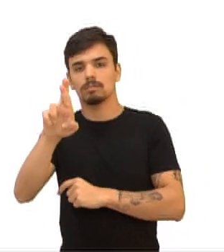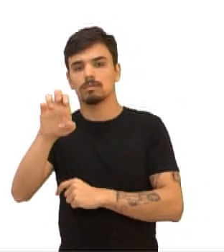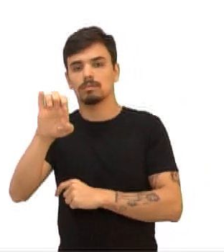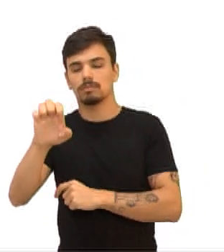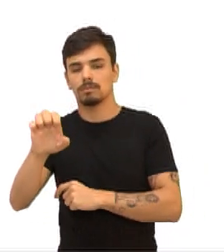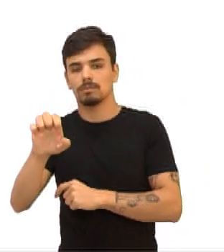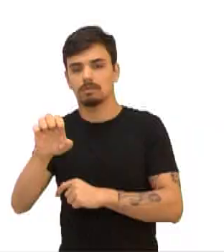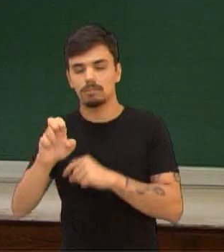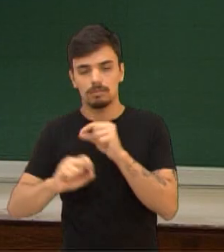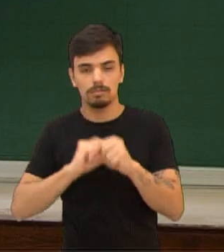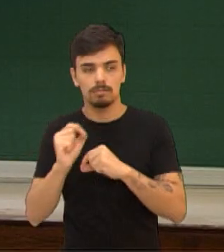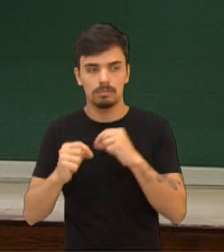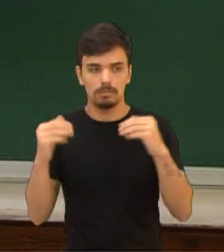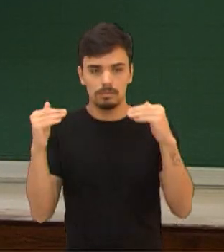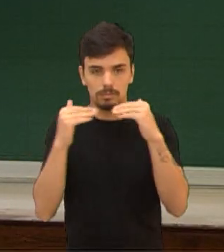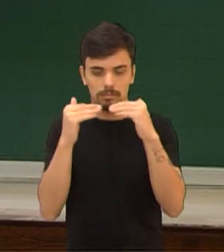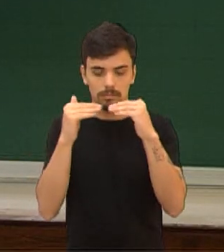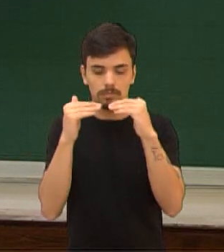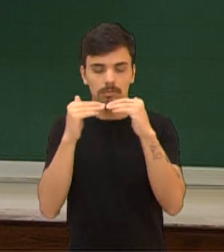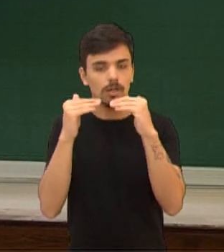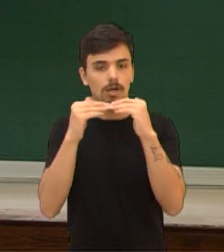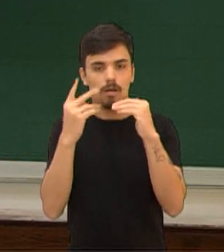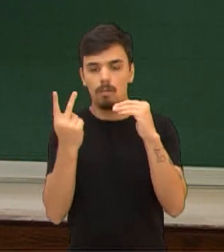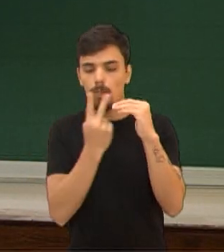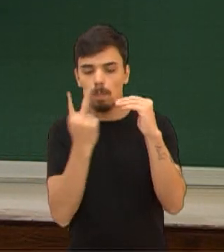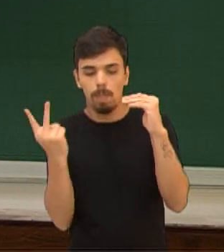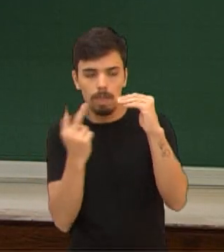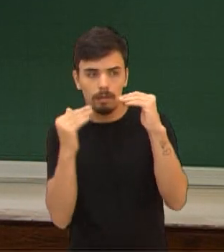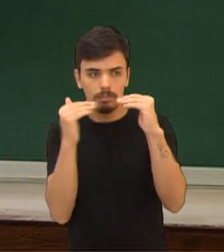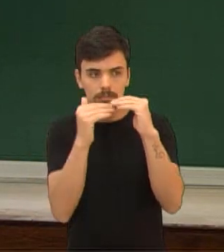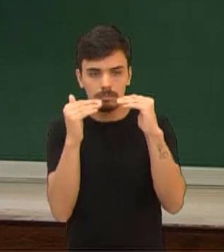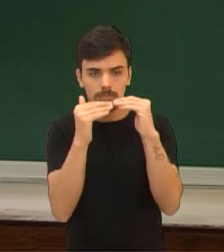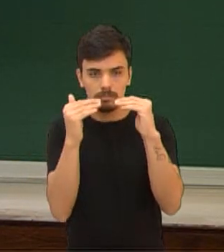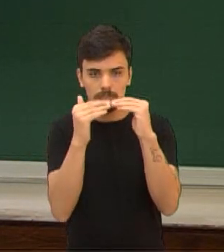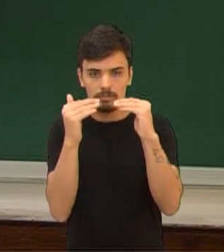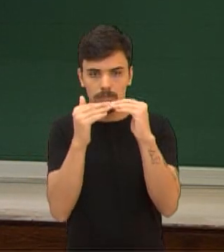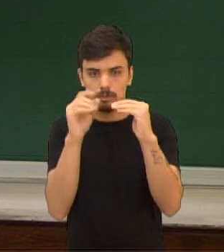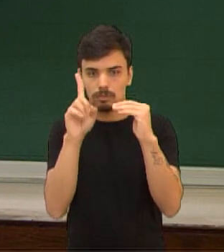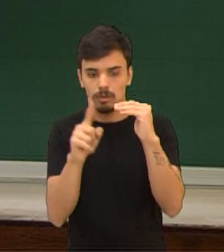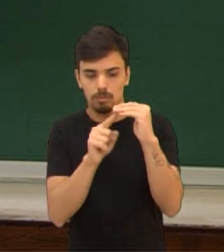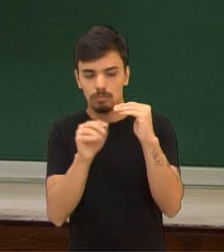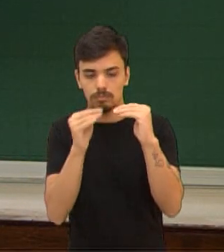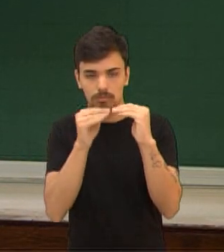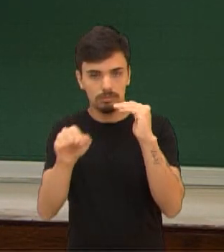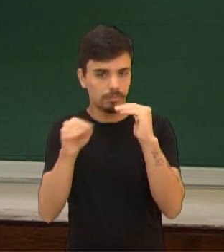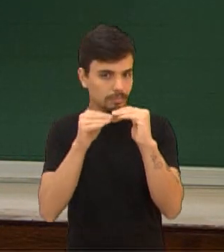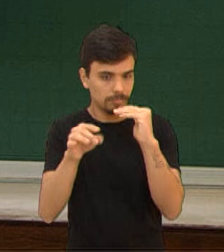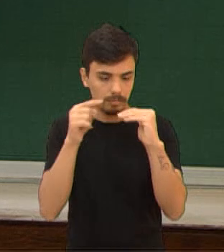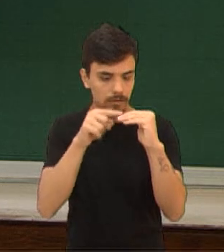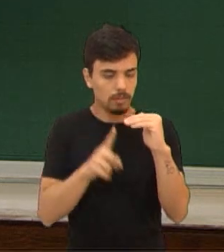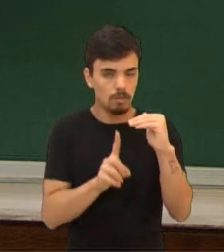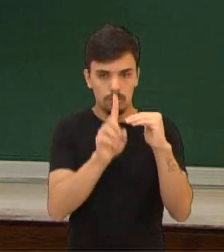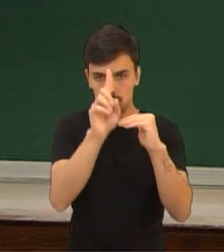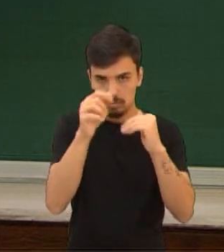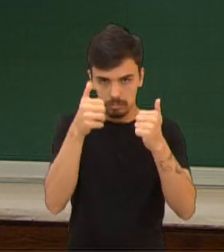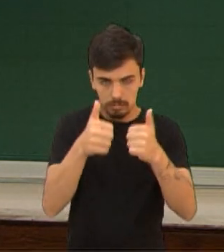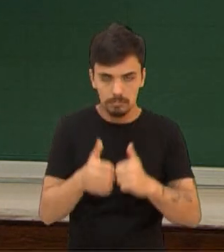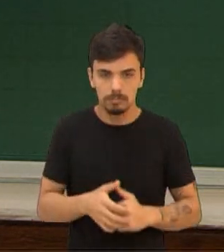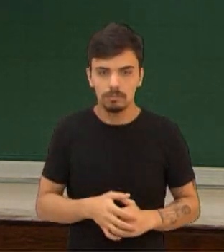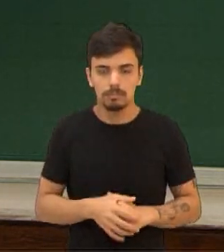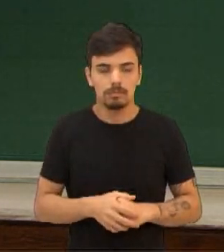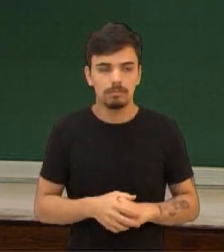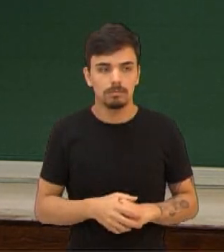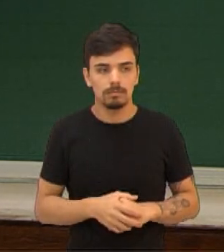ligação paralela, 2 pontos em comum. Na ligação série, 1 ponto em comum entre os componentes, ok? Então, olha